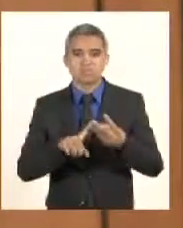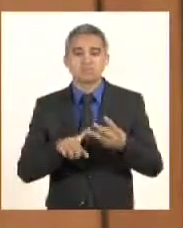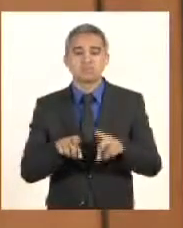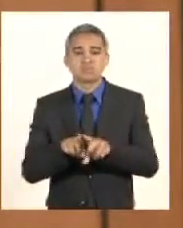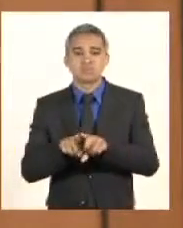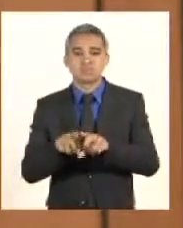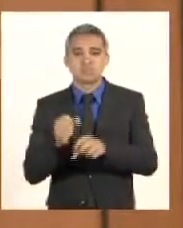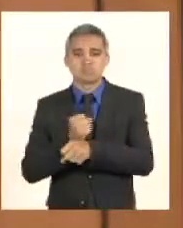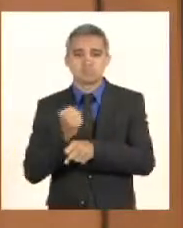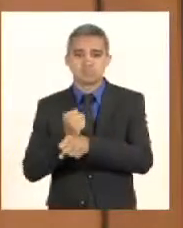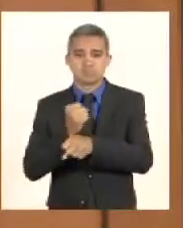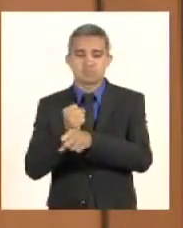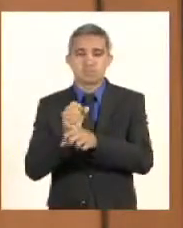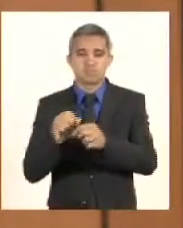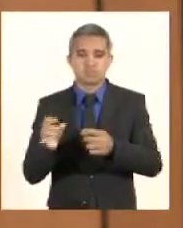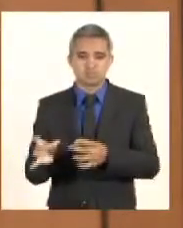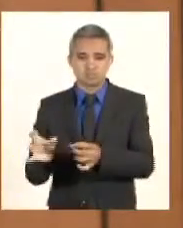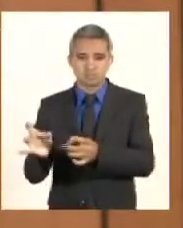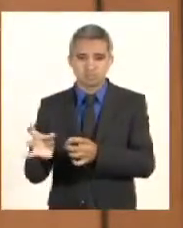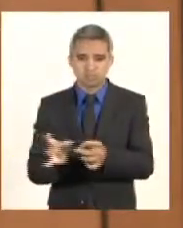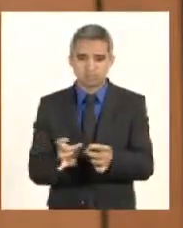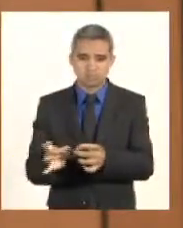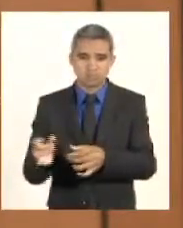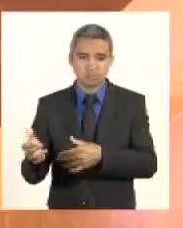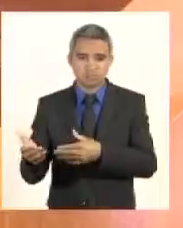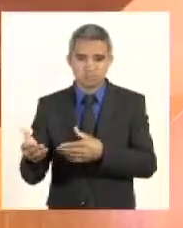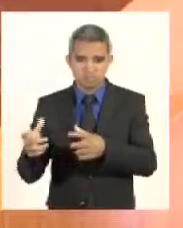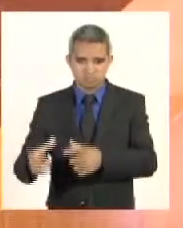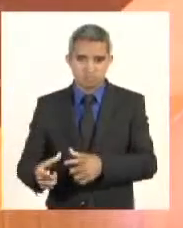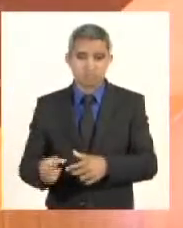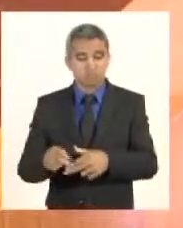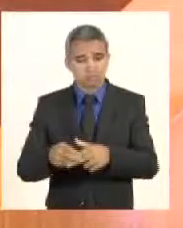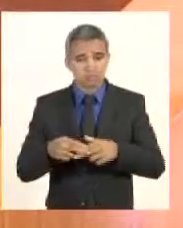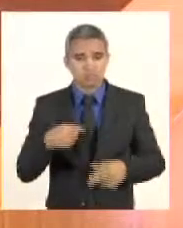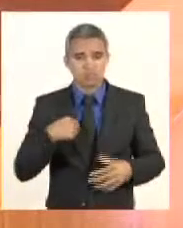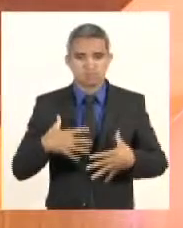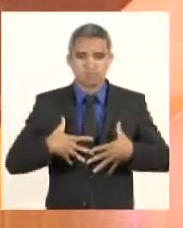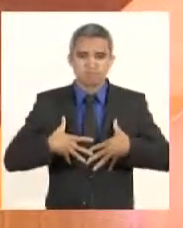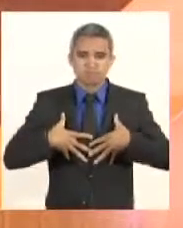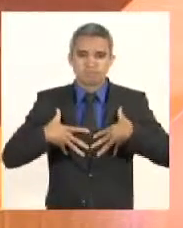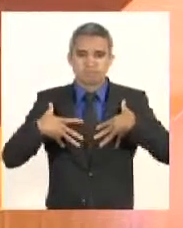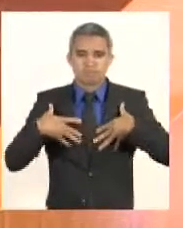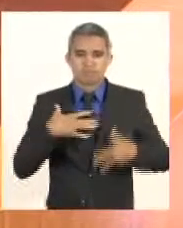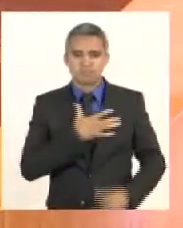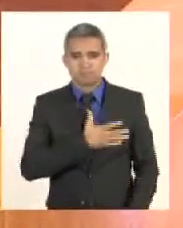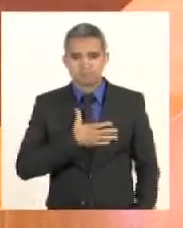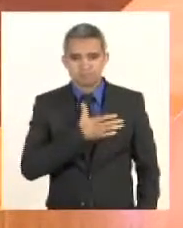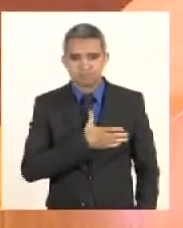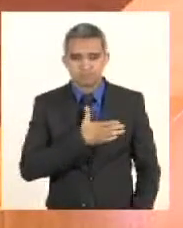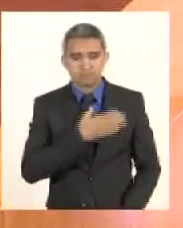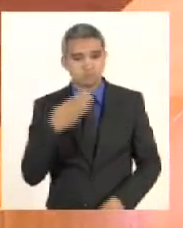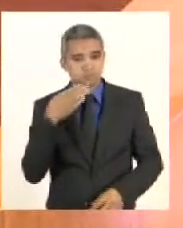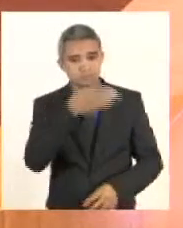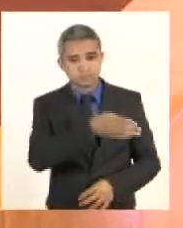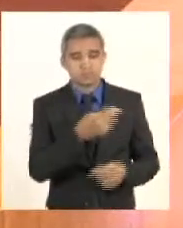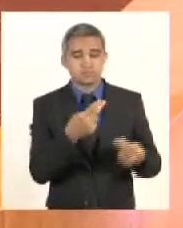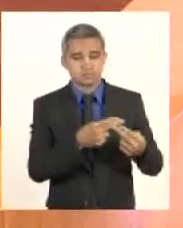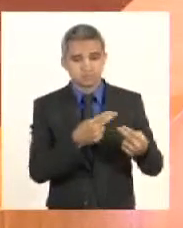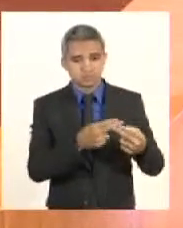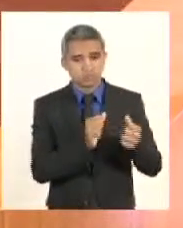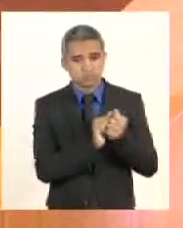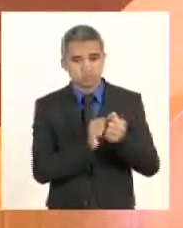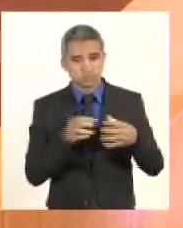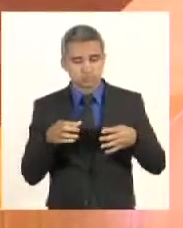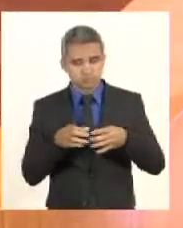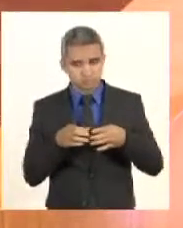foi um motivo de alegria, de muita honra, estar naquele município, deliberando, junto à Comissão de Obras e Serviço Público, que realmente